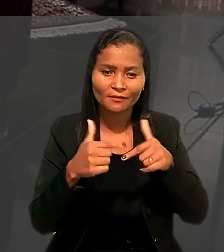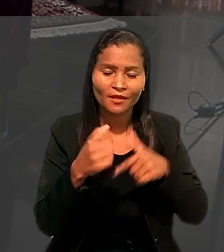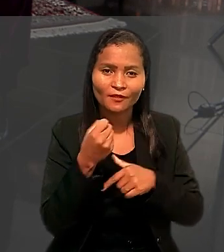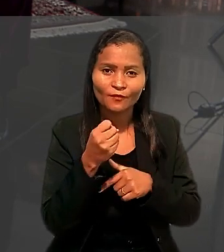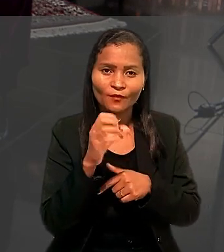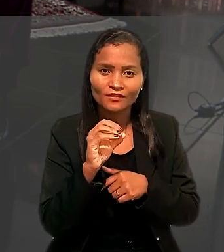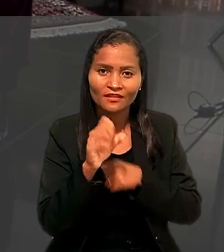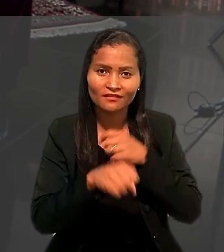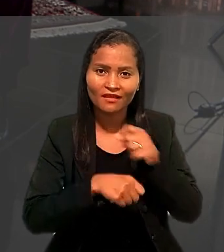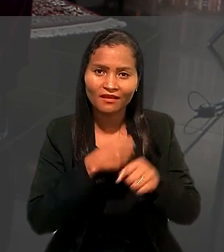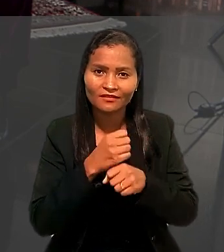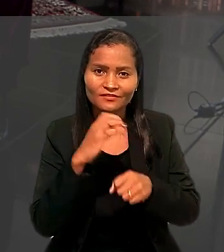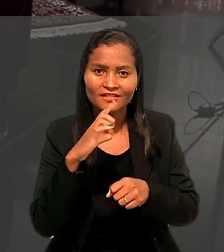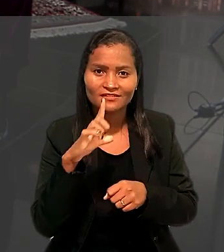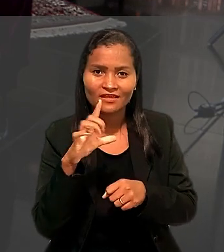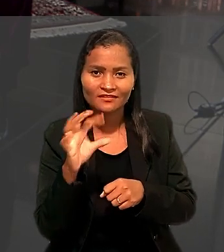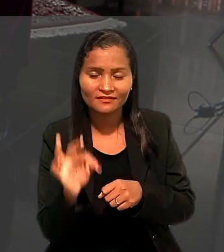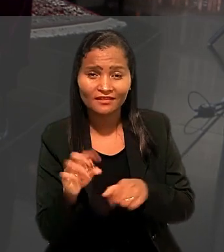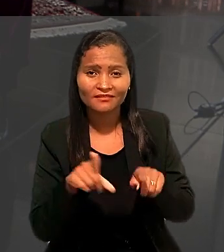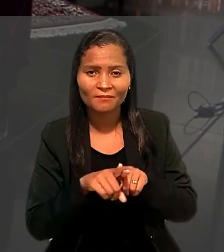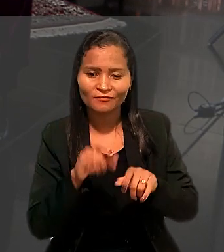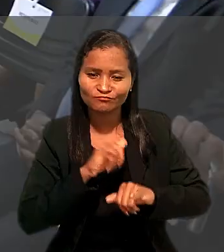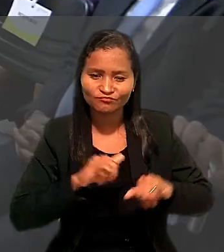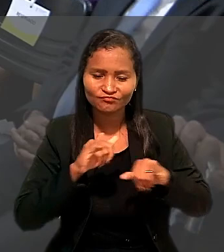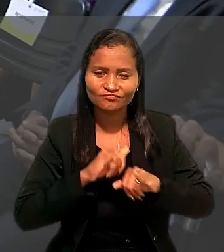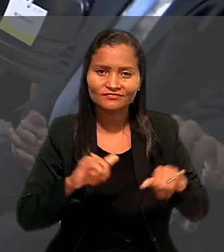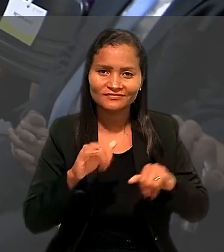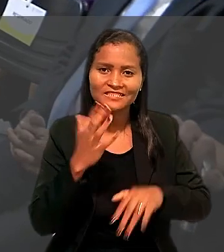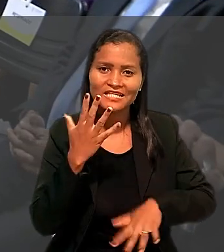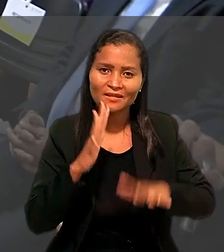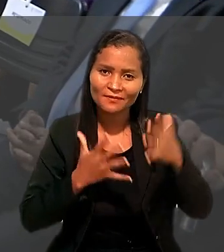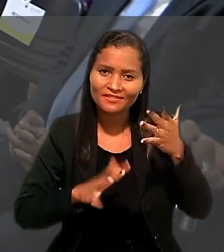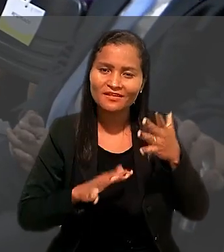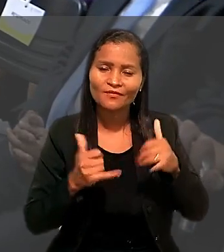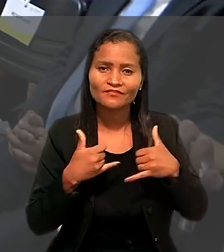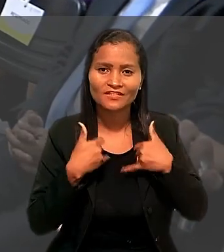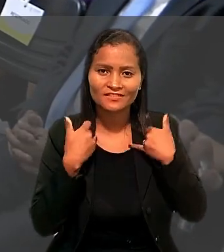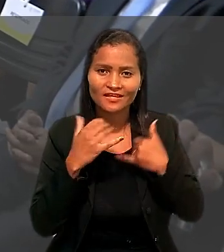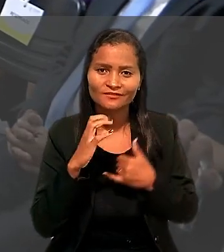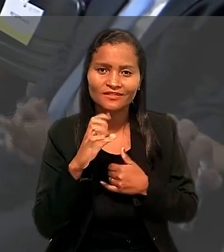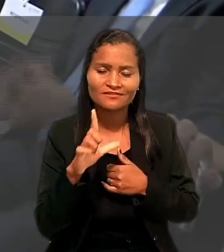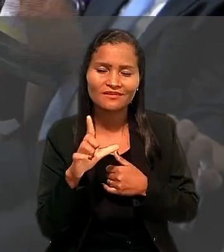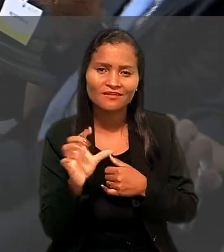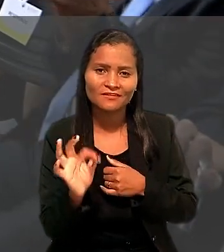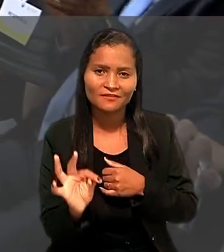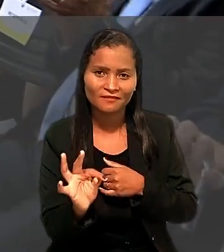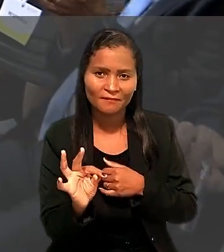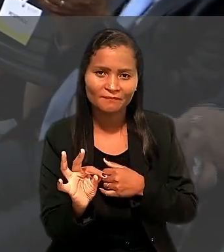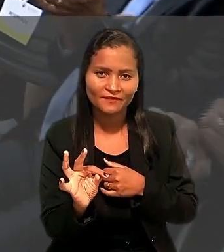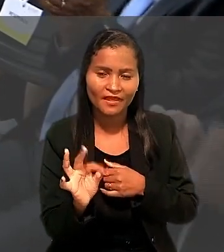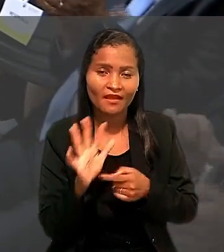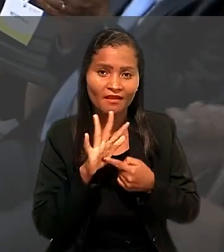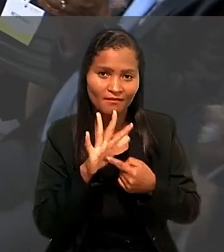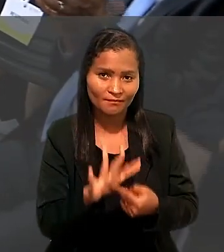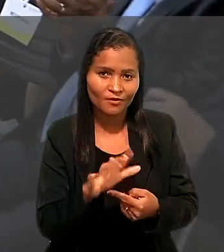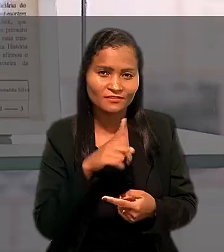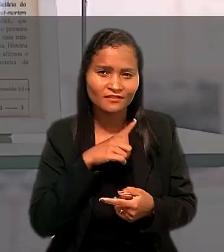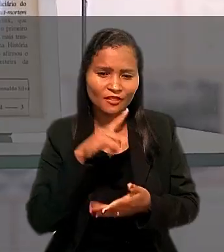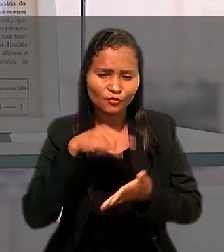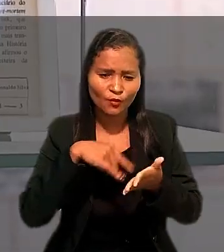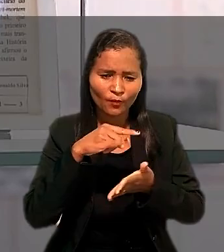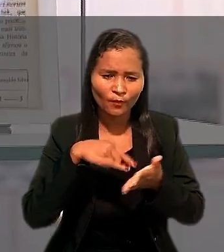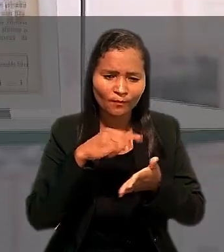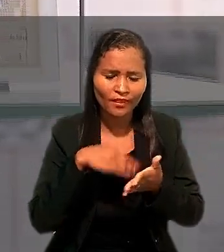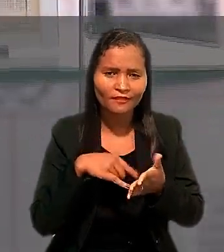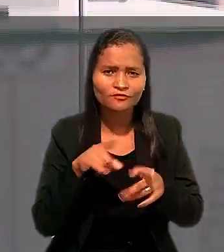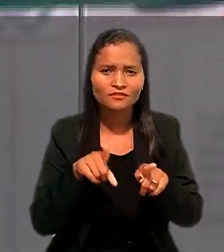Trabalho, 80 anos da CLT, também foi lançada em celebração ao aniversário da consolidação das leis do trabalho. A